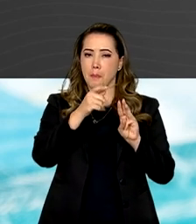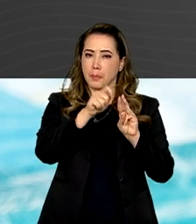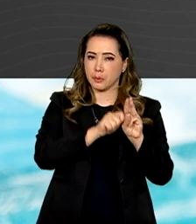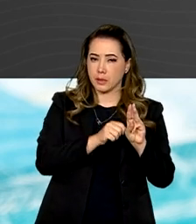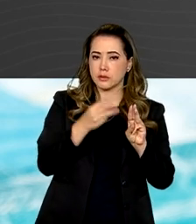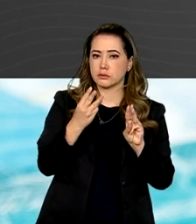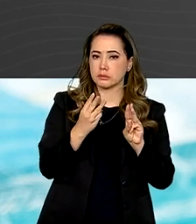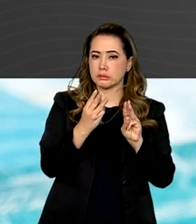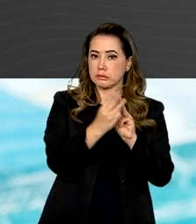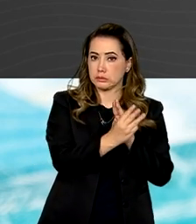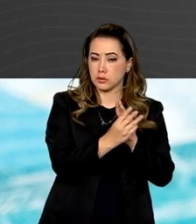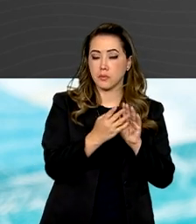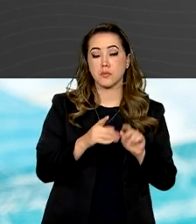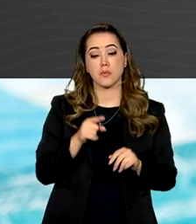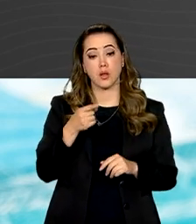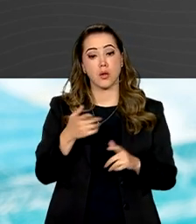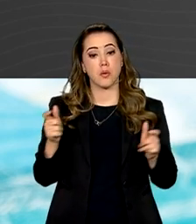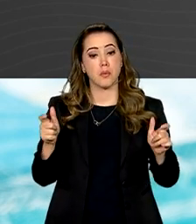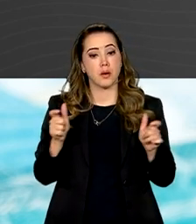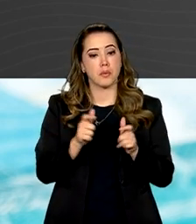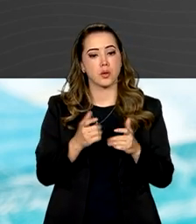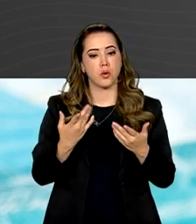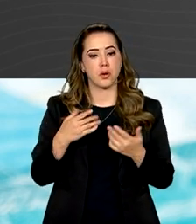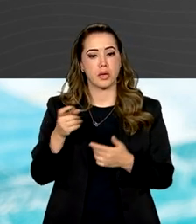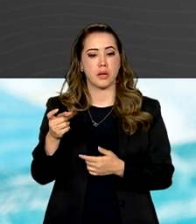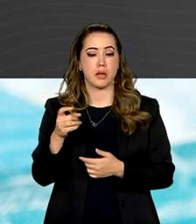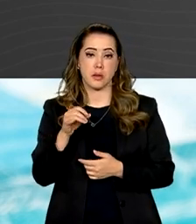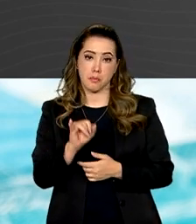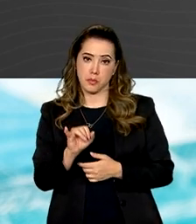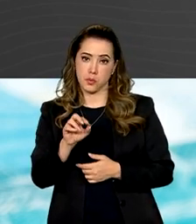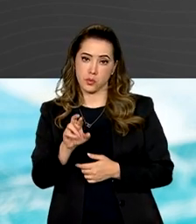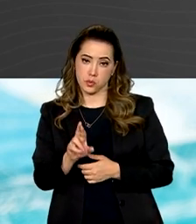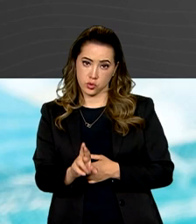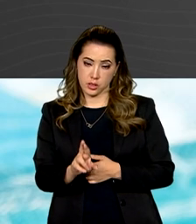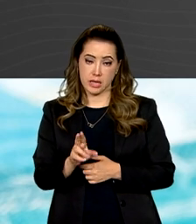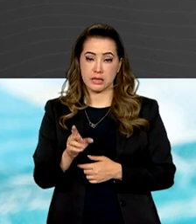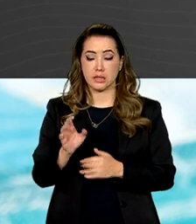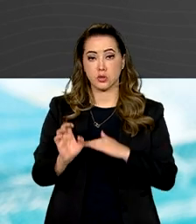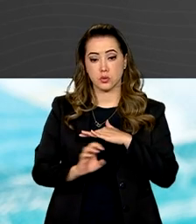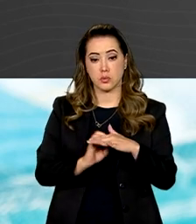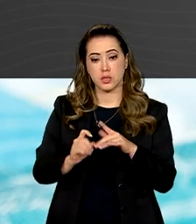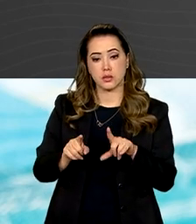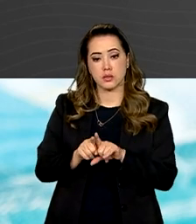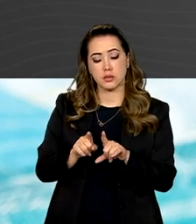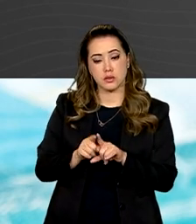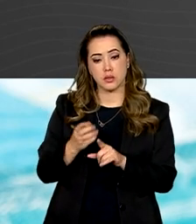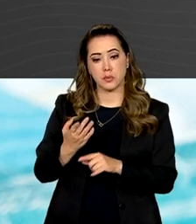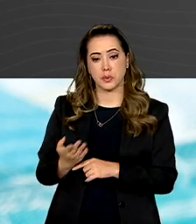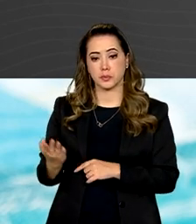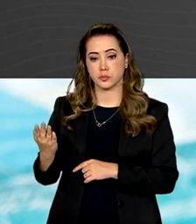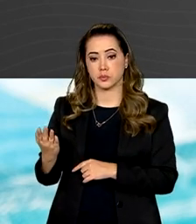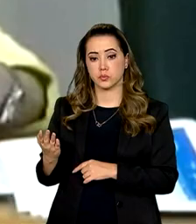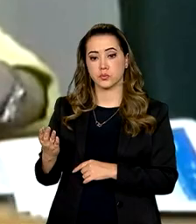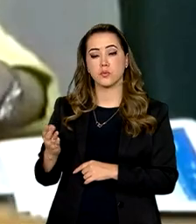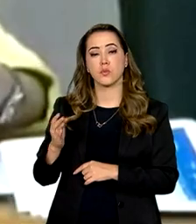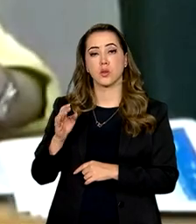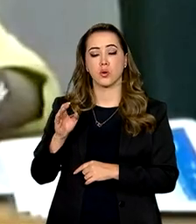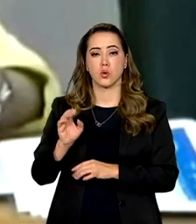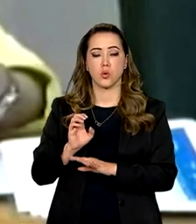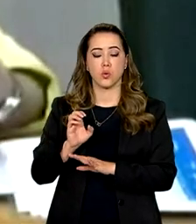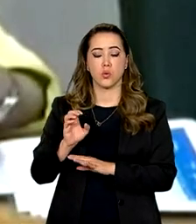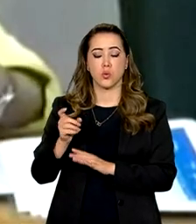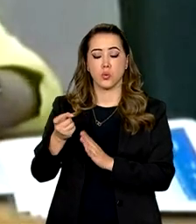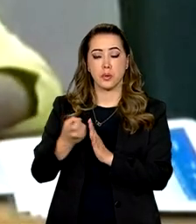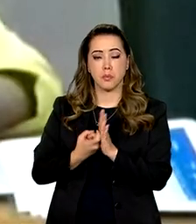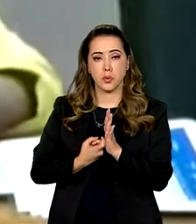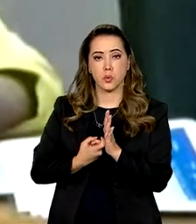principalmente pela menor arrecadação com o imposto de renda de empresas e com o imposto de importação. A